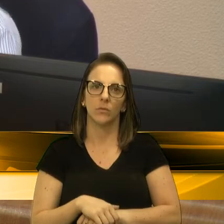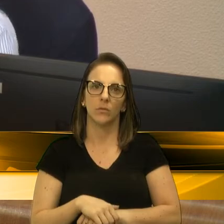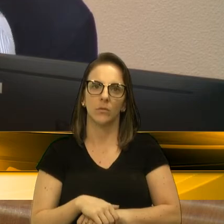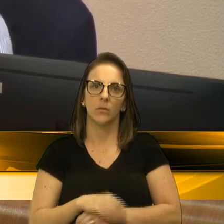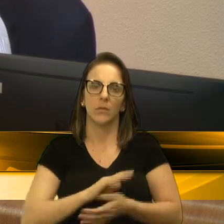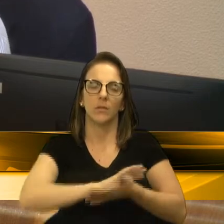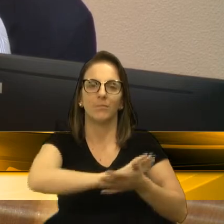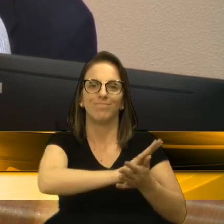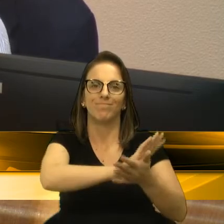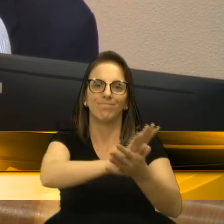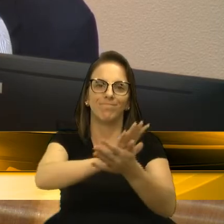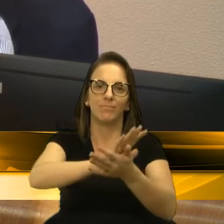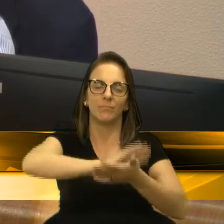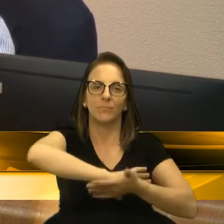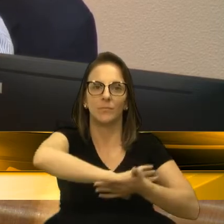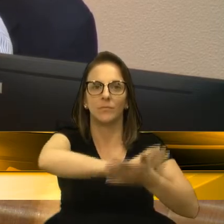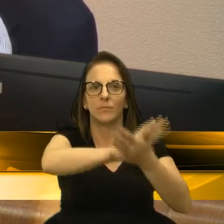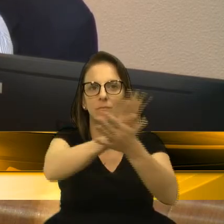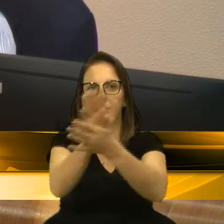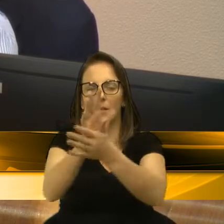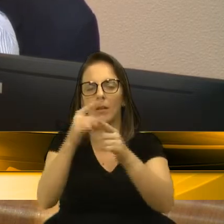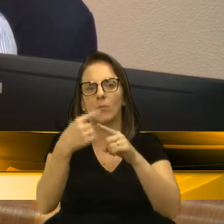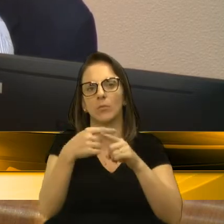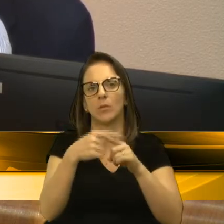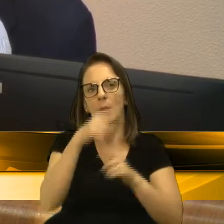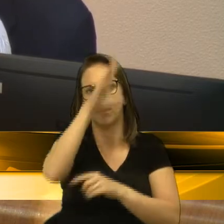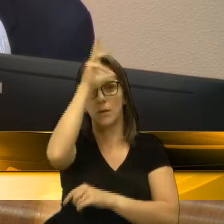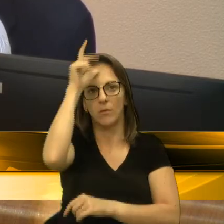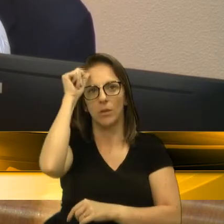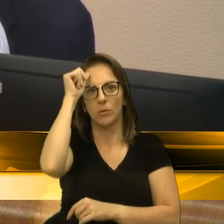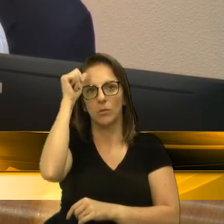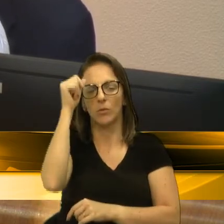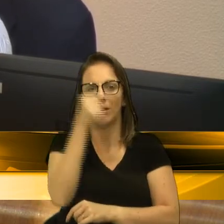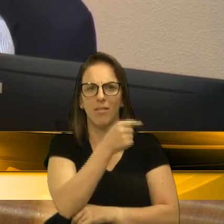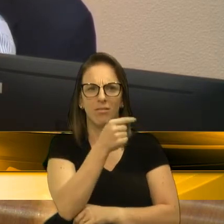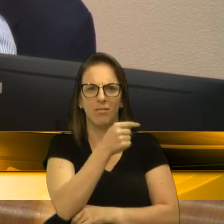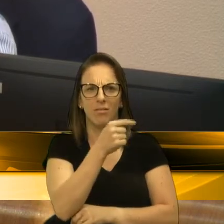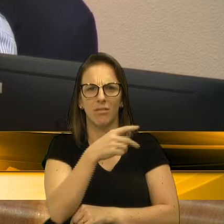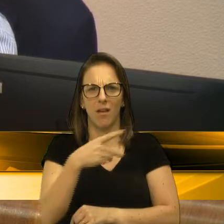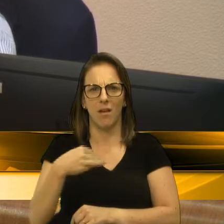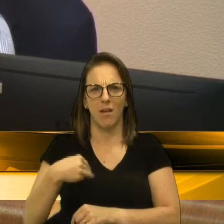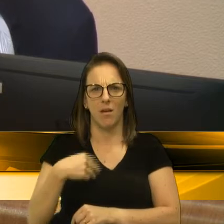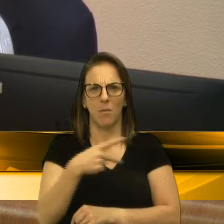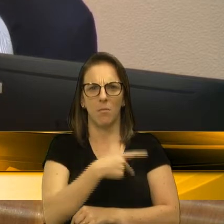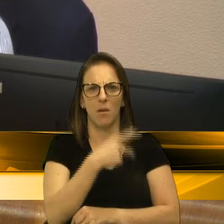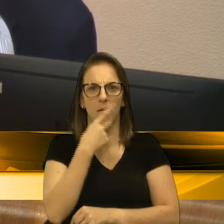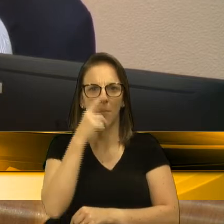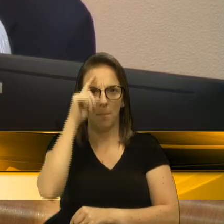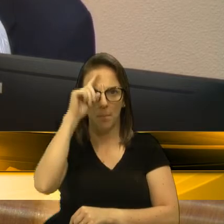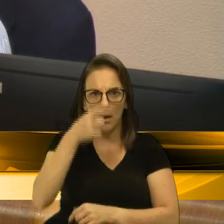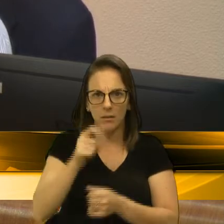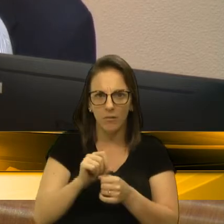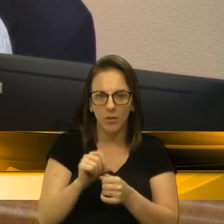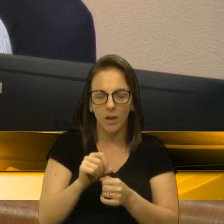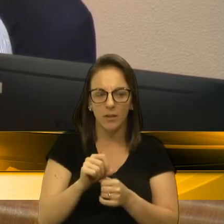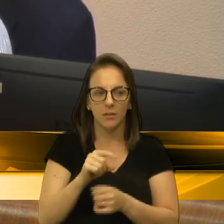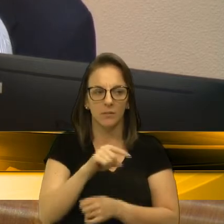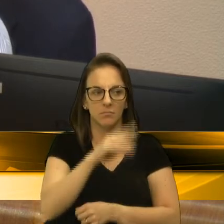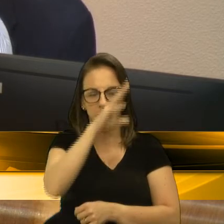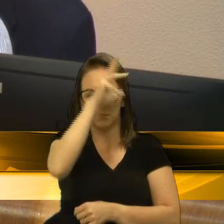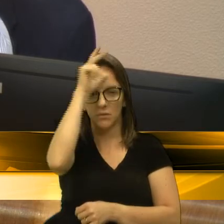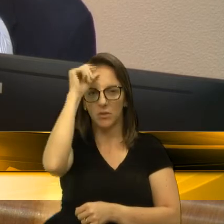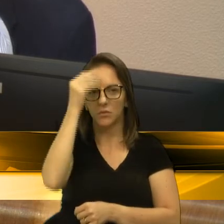Discriminação e preconceito ao repetir que a Prefeitura nega recomendações do Ministério Público e reitera a proibição da parada livre no centro de Caxias. Diz